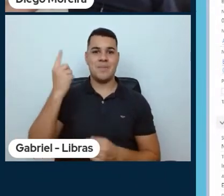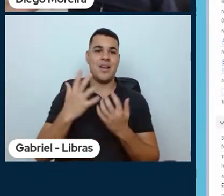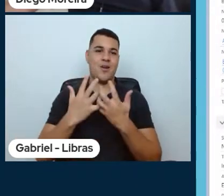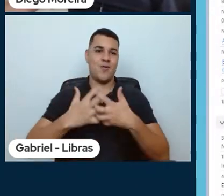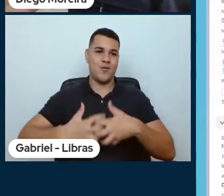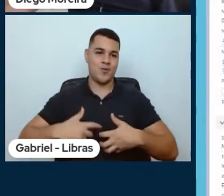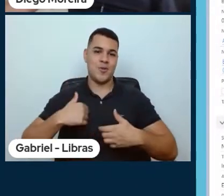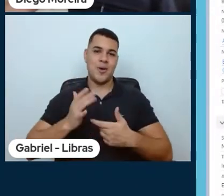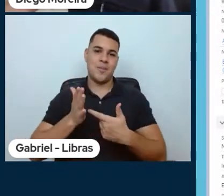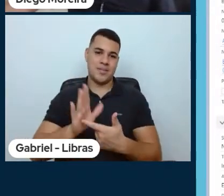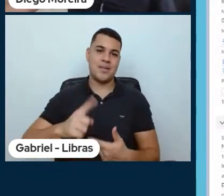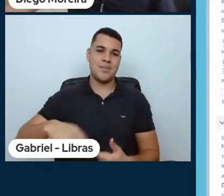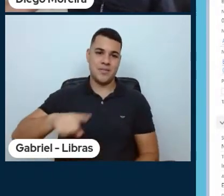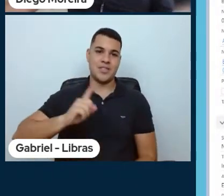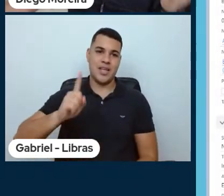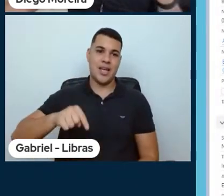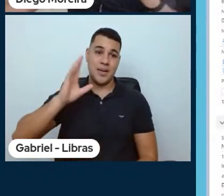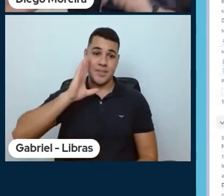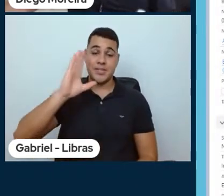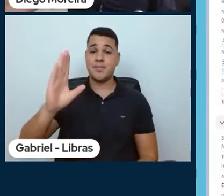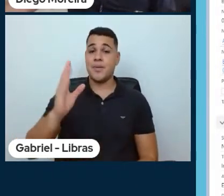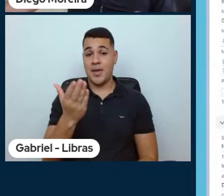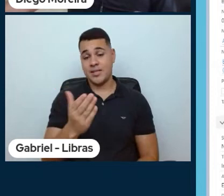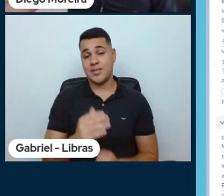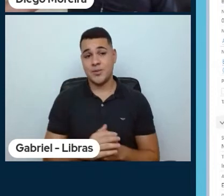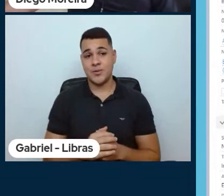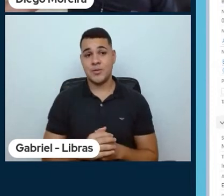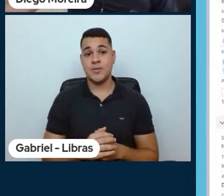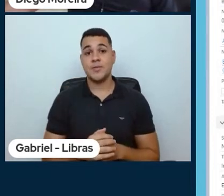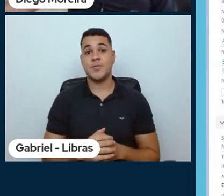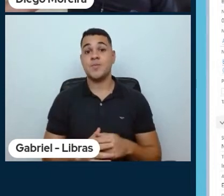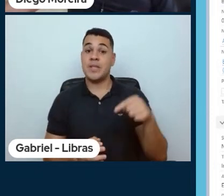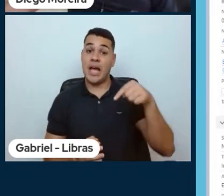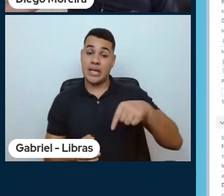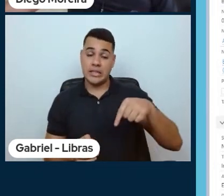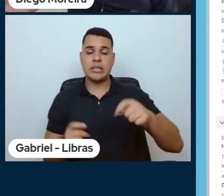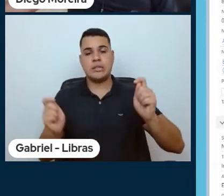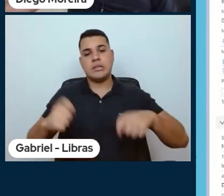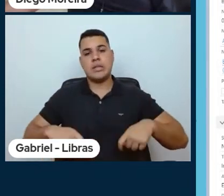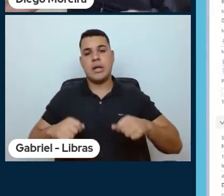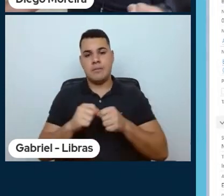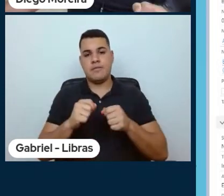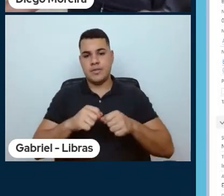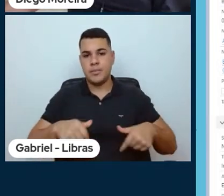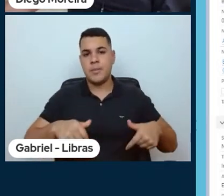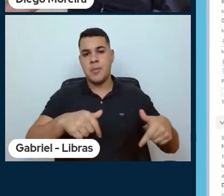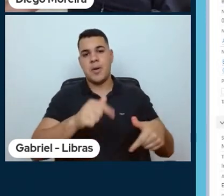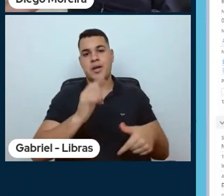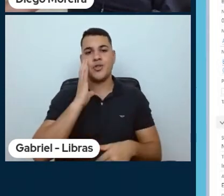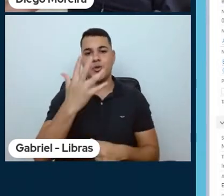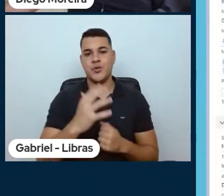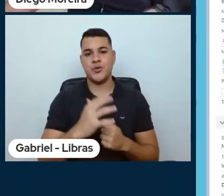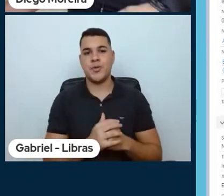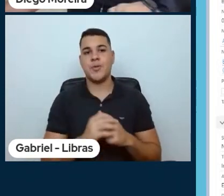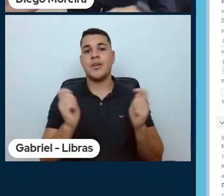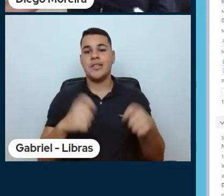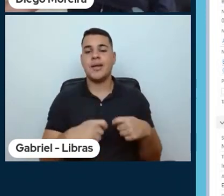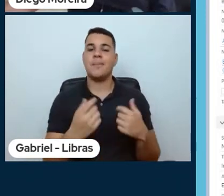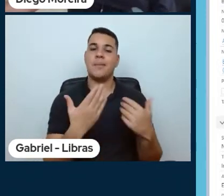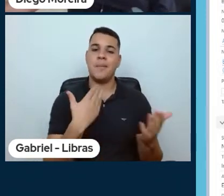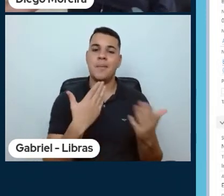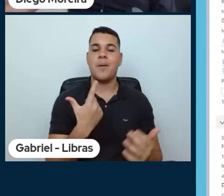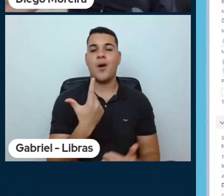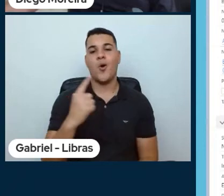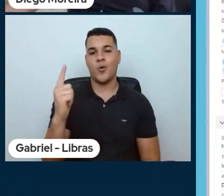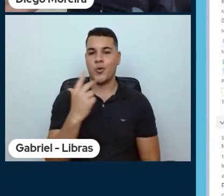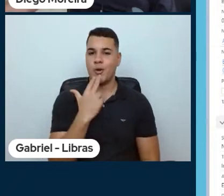eu tinha dito, é justamente para isso. Então, aqui a gente consegue fazer essa solução, né, para falar outros idiomas, trazer isso de